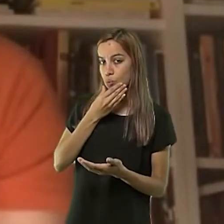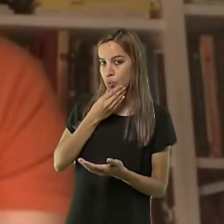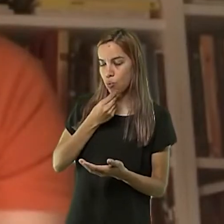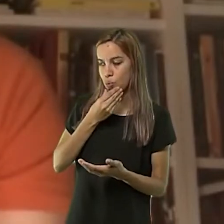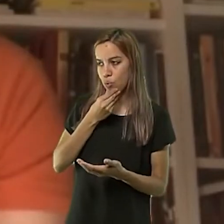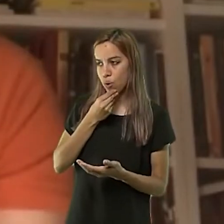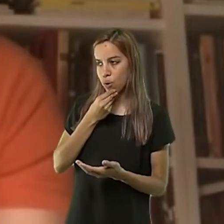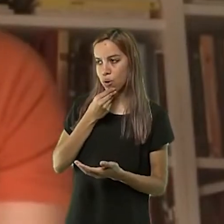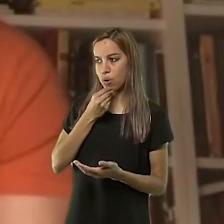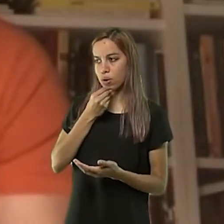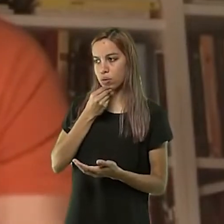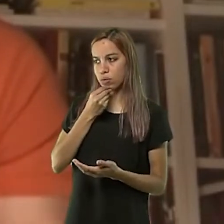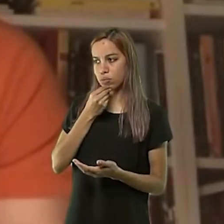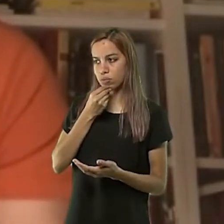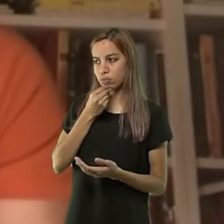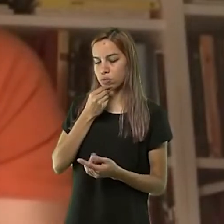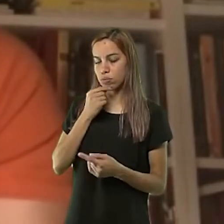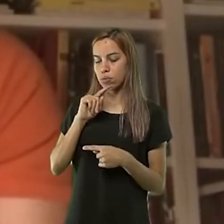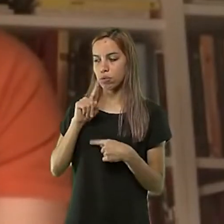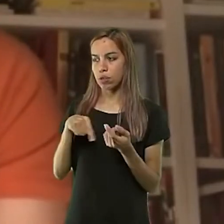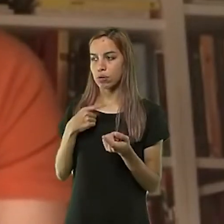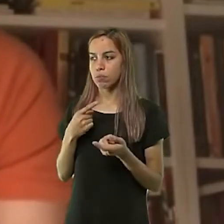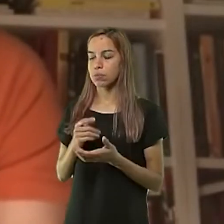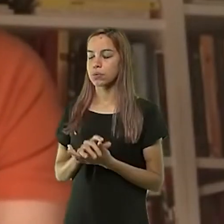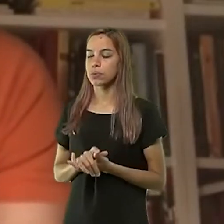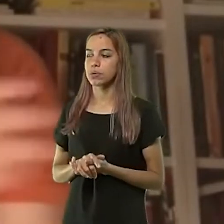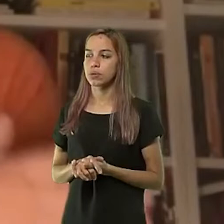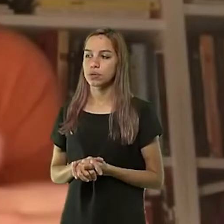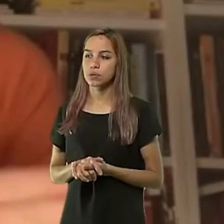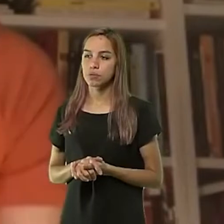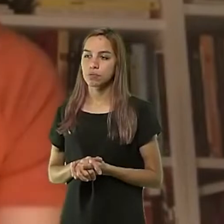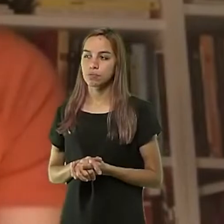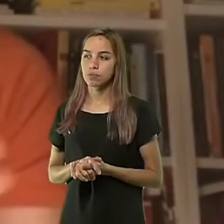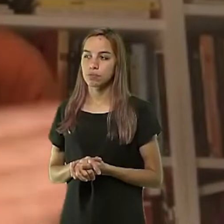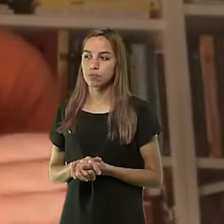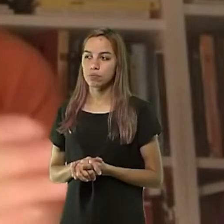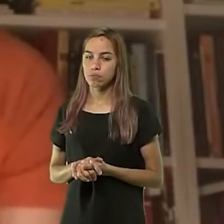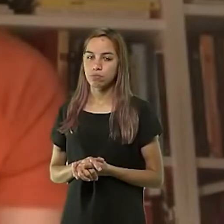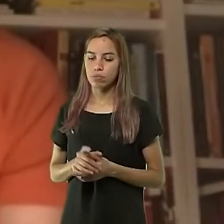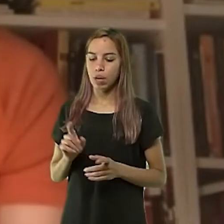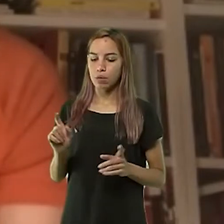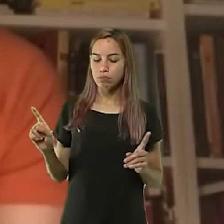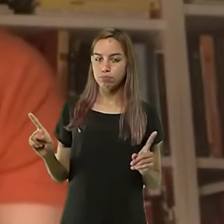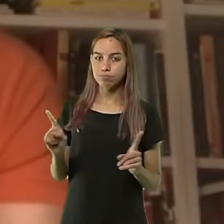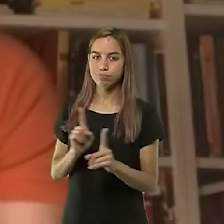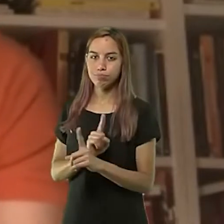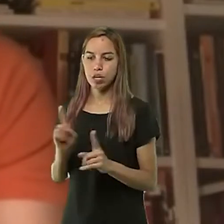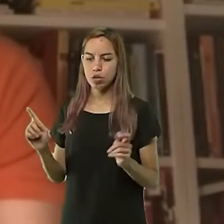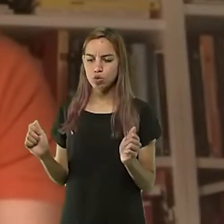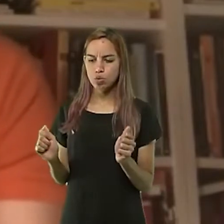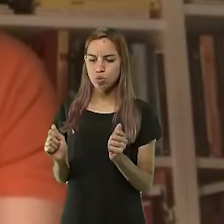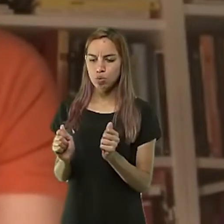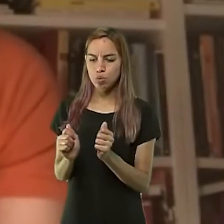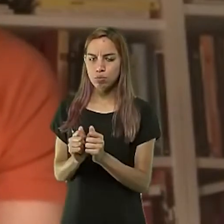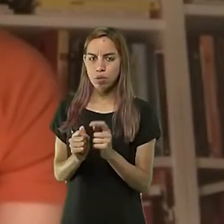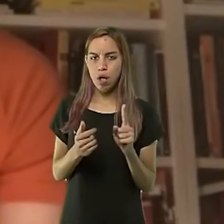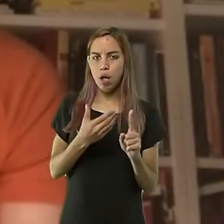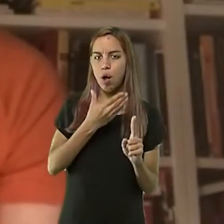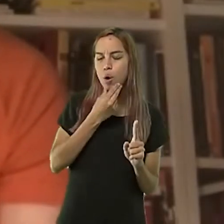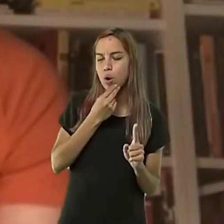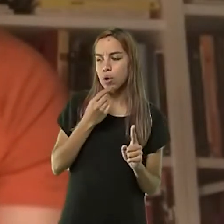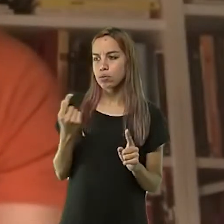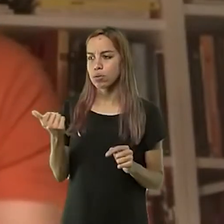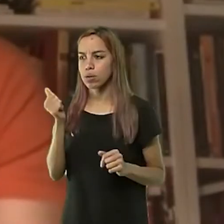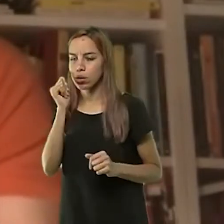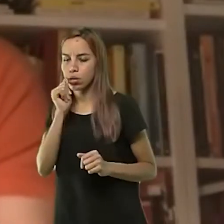tarde acabei por usar a Inês de Castro e a história dela como referência para depois uma cantora de fado